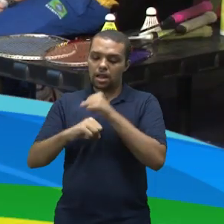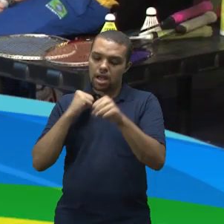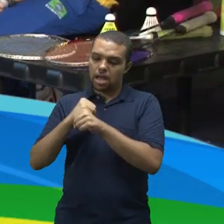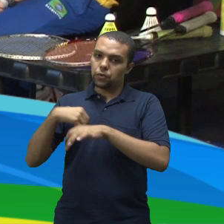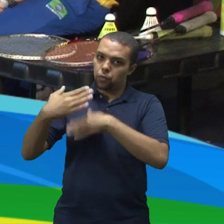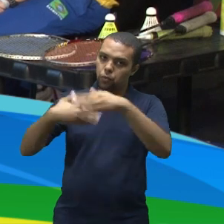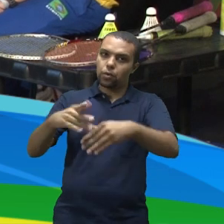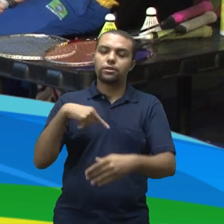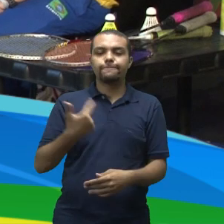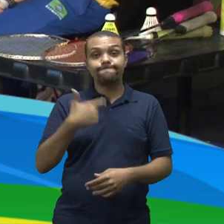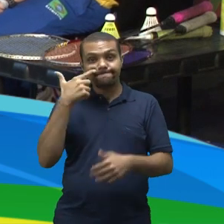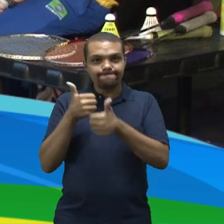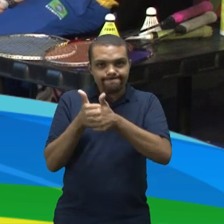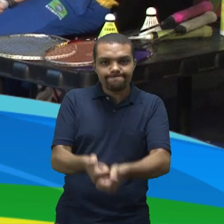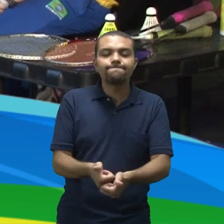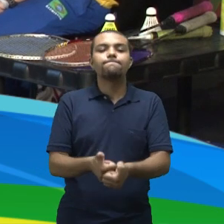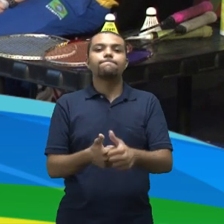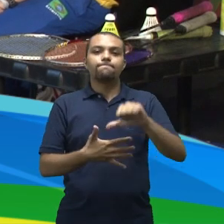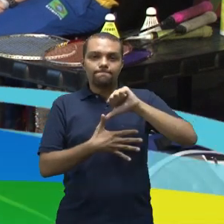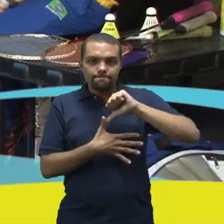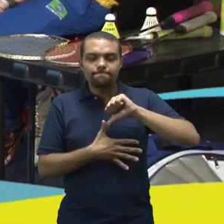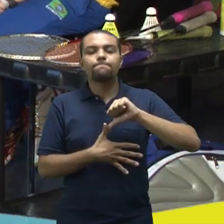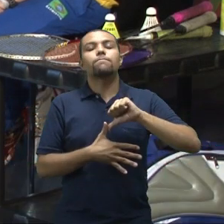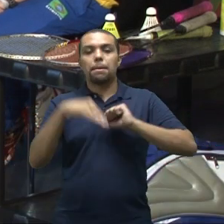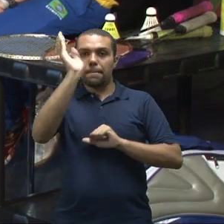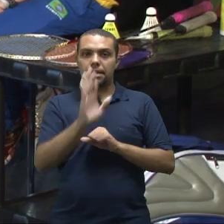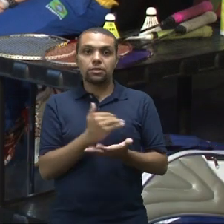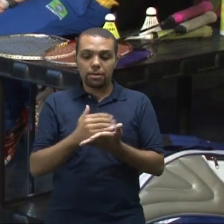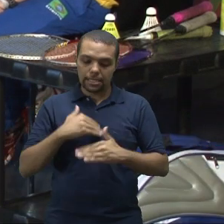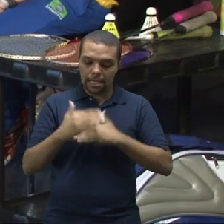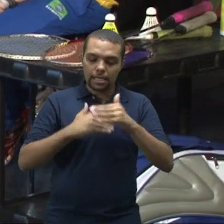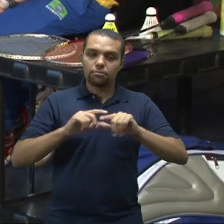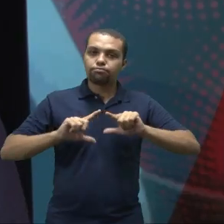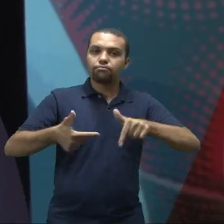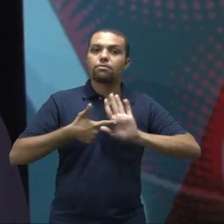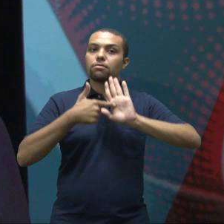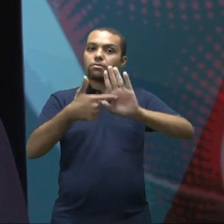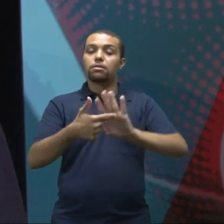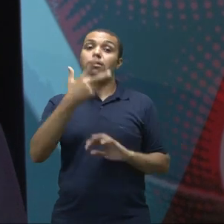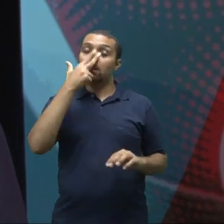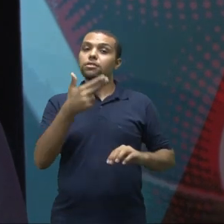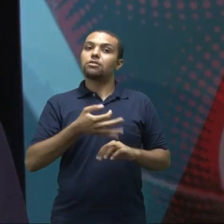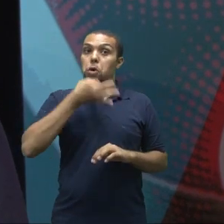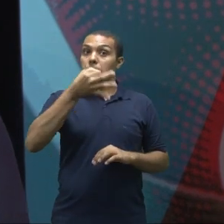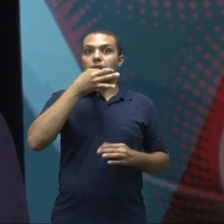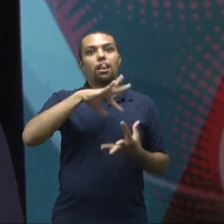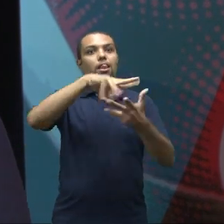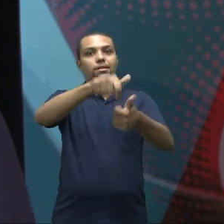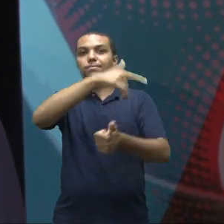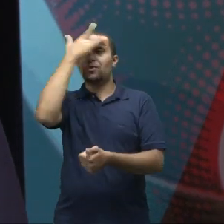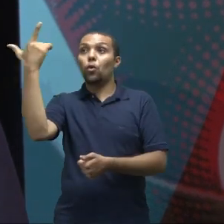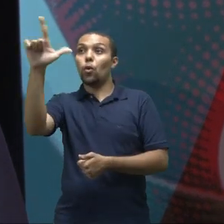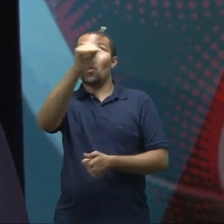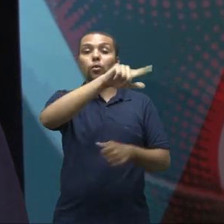ano, né, a cada torneio, principalmente que a gente acompanha mais, né, Pan-Americano Júnior, o Brasil está se destacando, né? E assim, é um